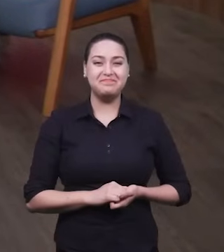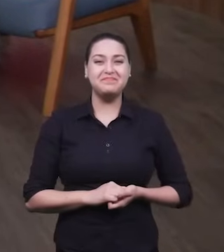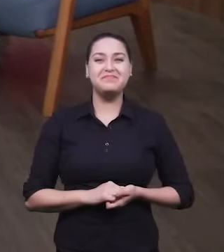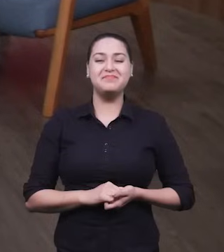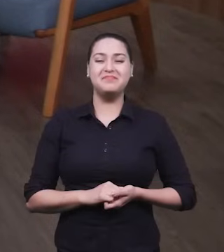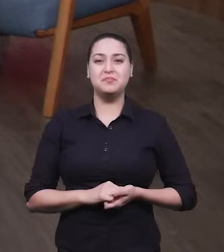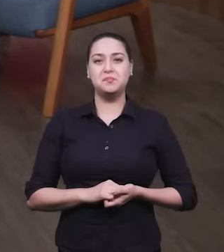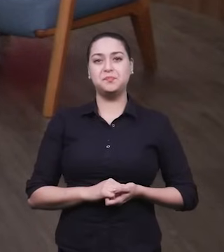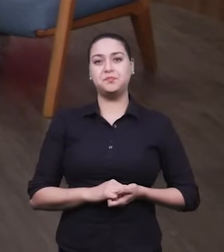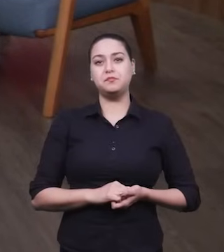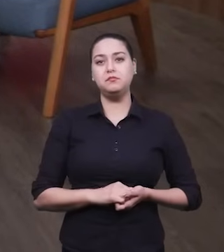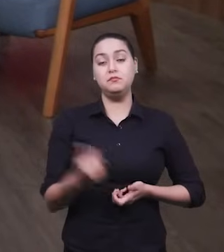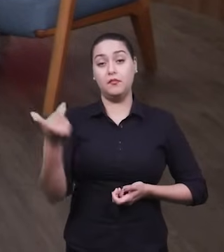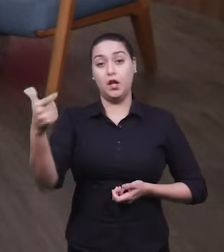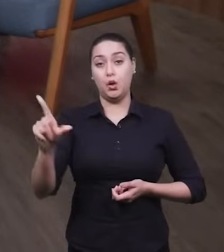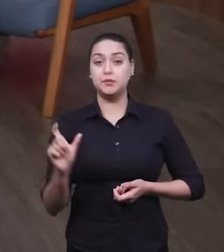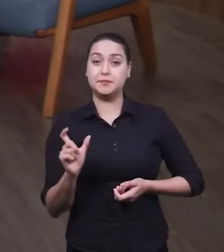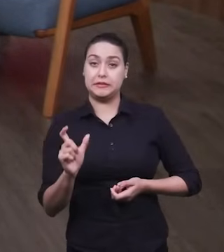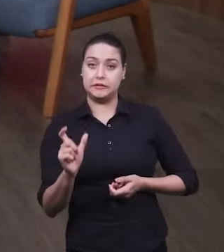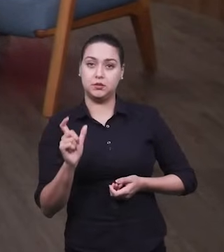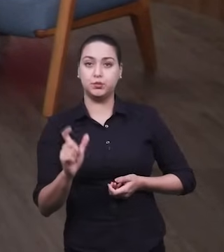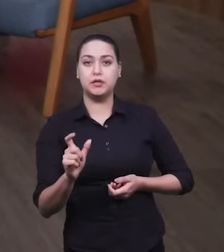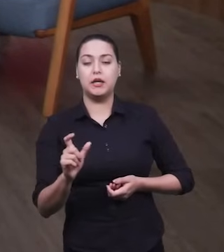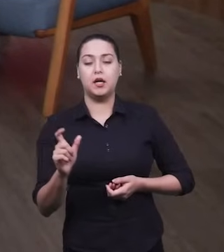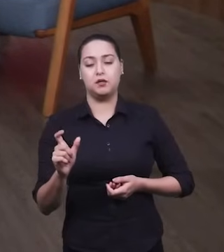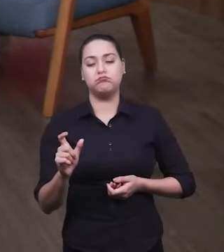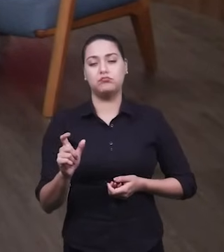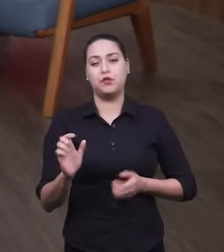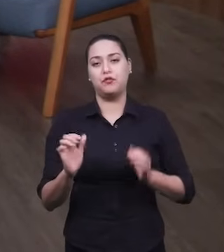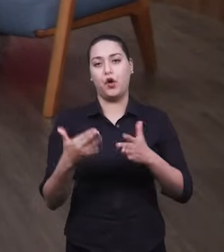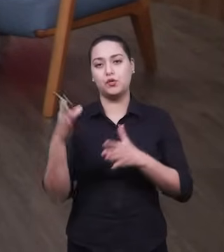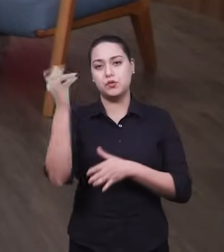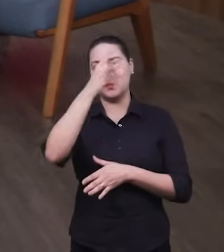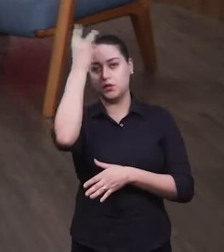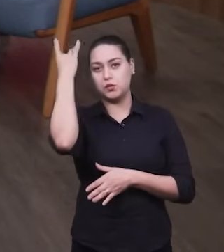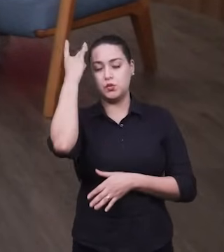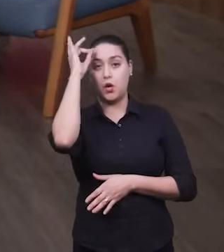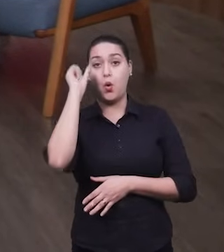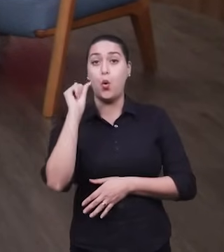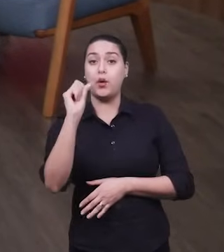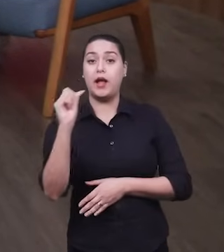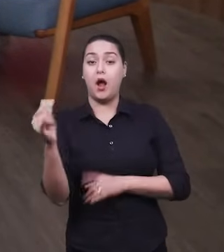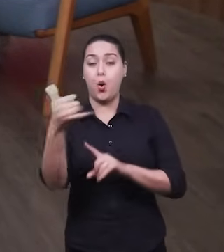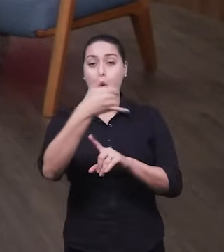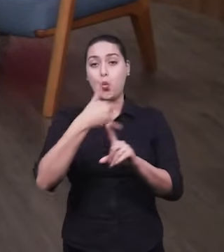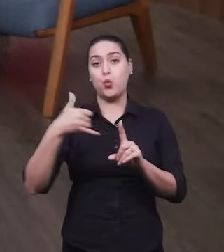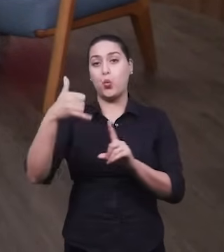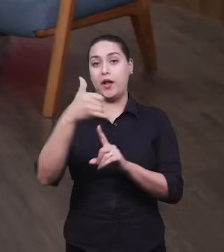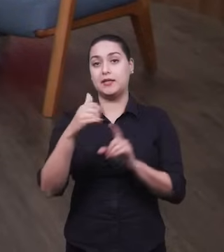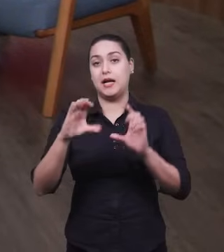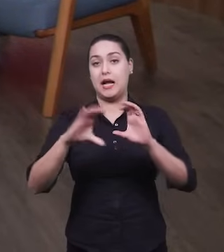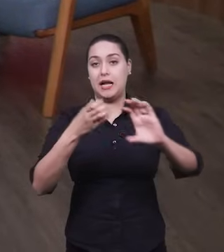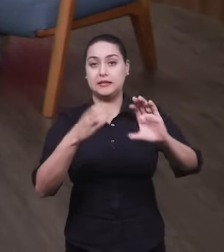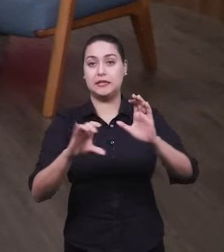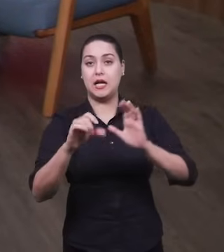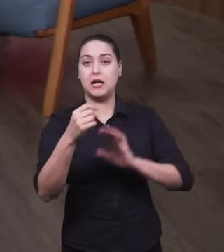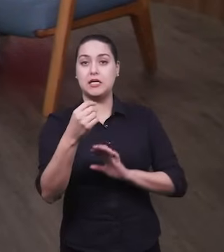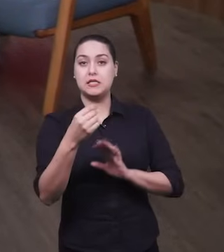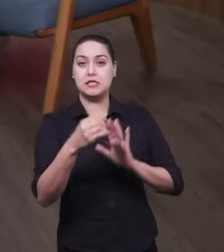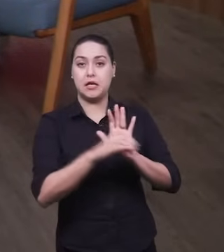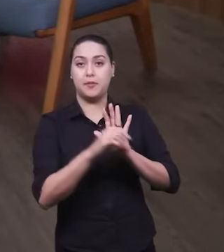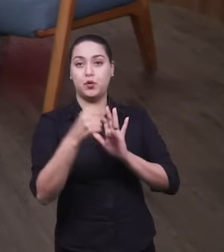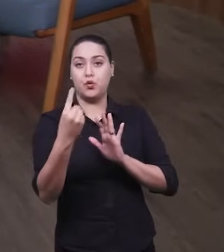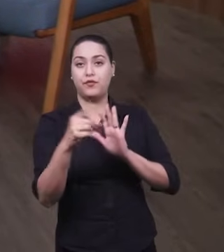Vamos lá, vamos seguir. Vamos falar sobre outra expressão que diz respeito ao Espírito Santo, que são os ungüentos. Cantares 1:3 diz assim: